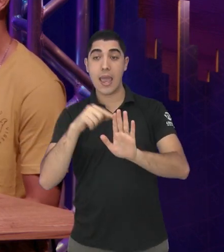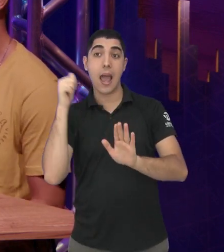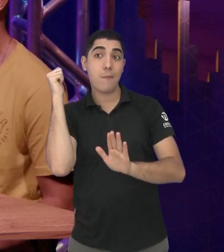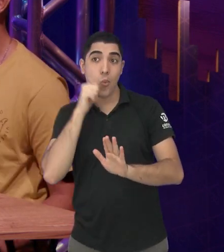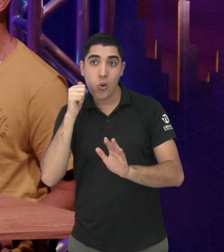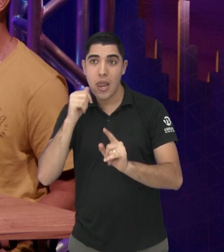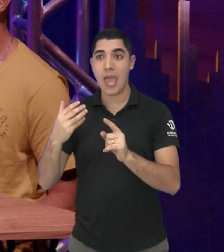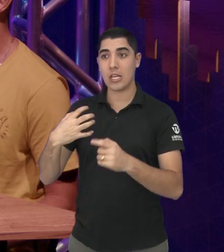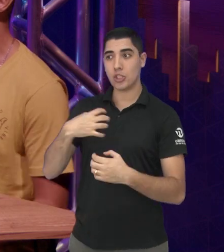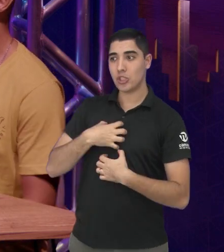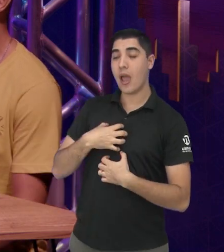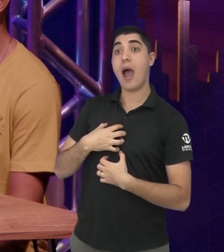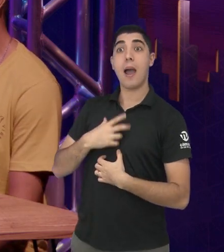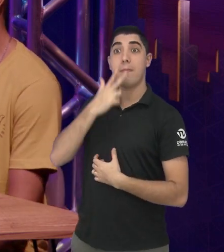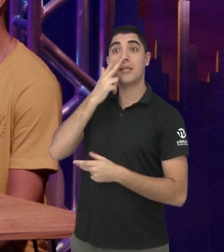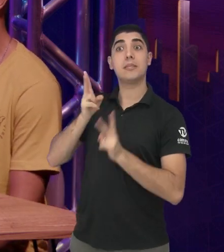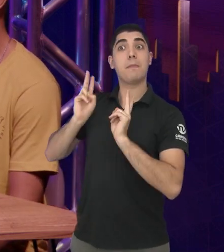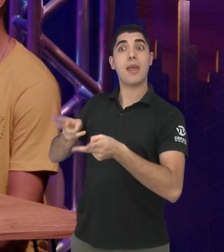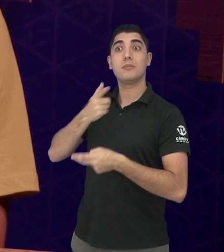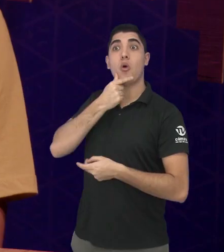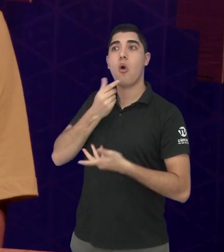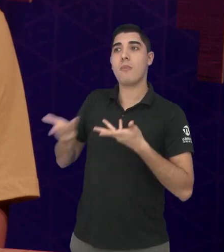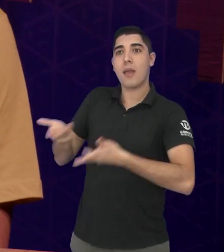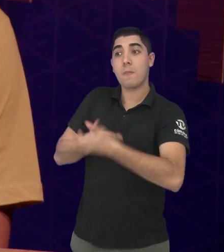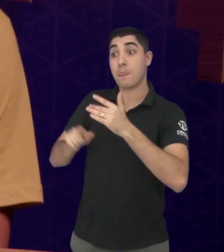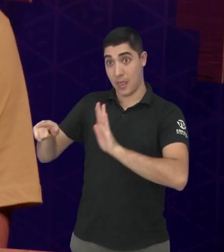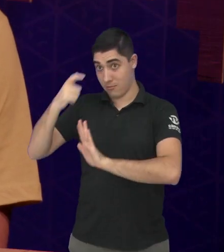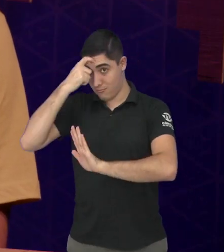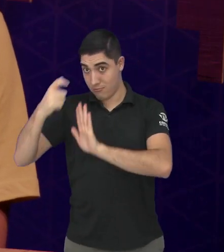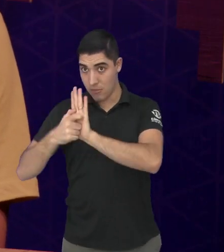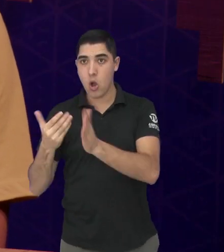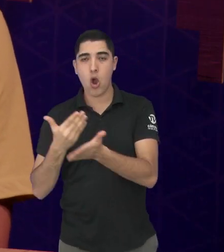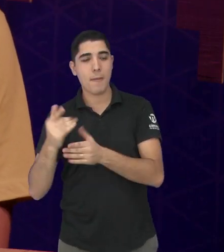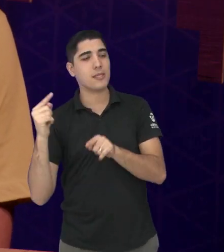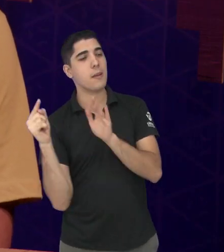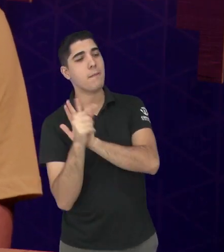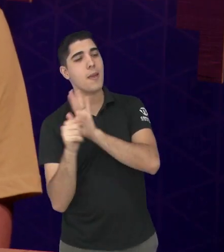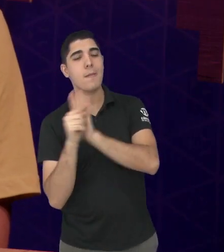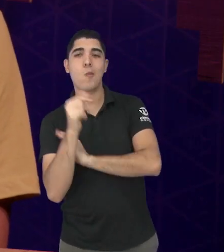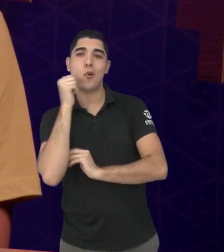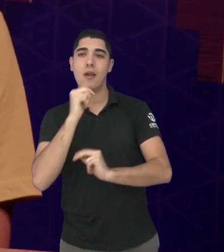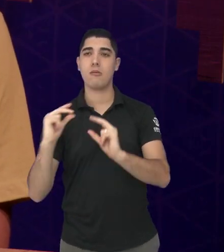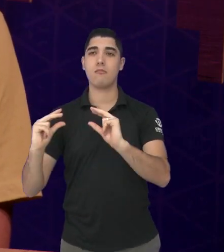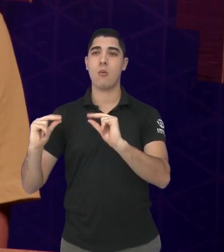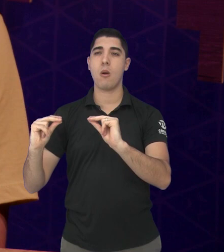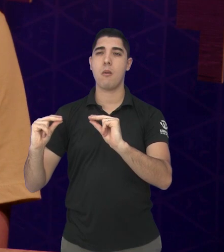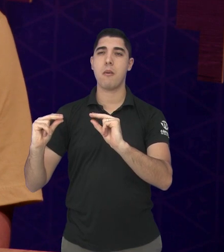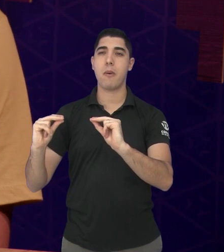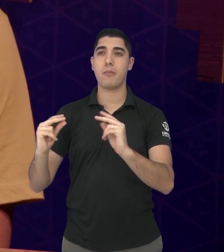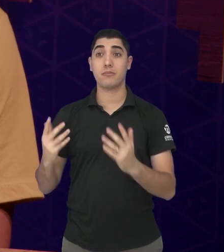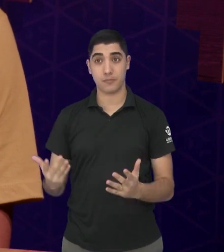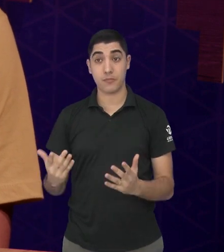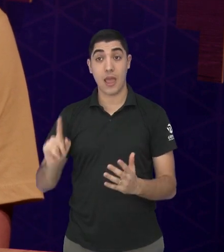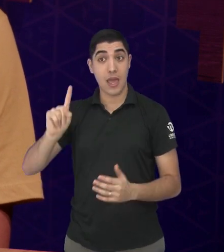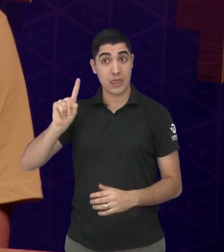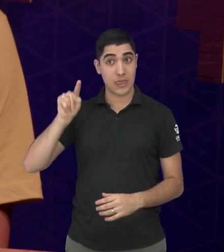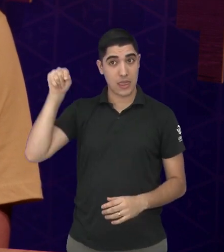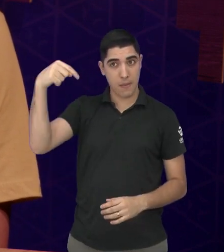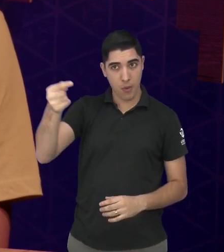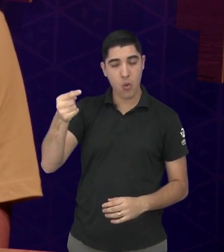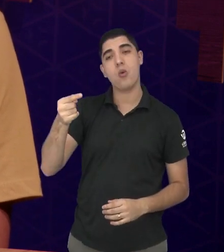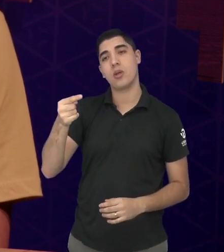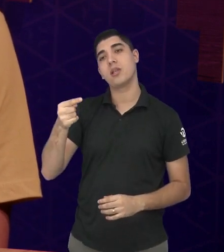gravidez e essa inteligência artificial pergunta como é que tá e tal. E aí